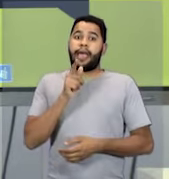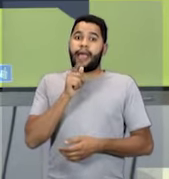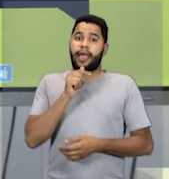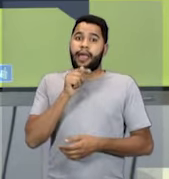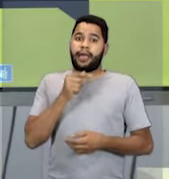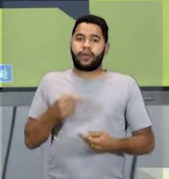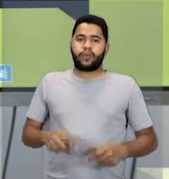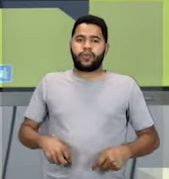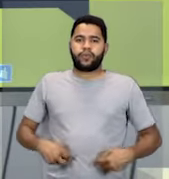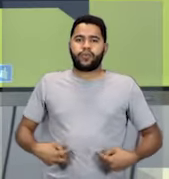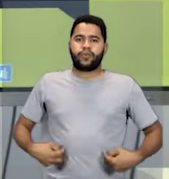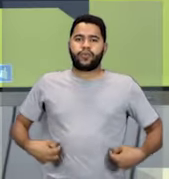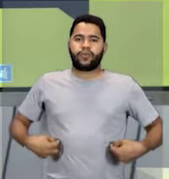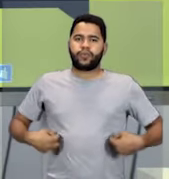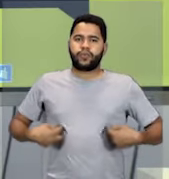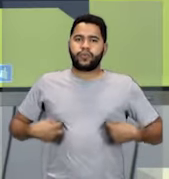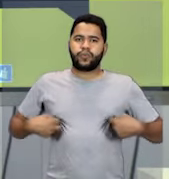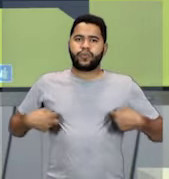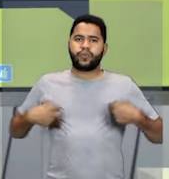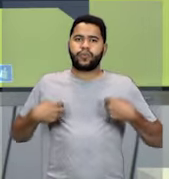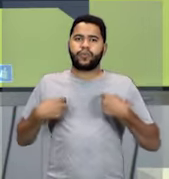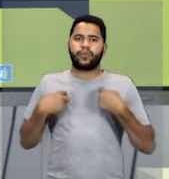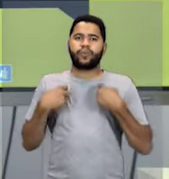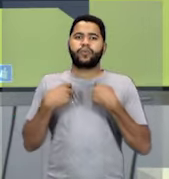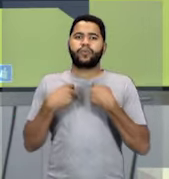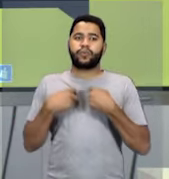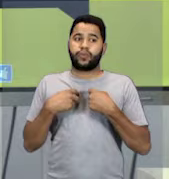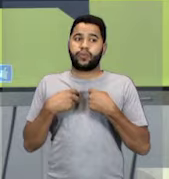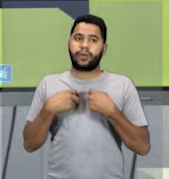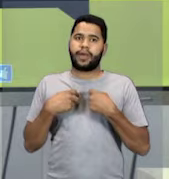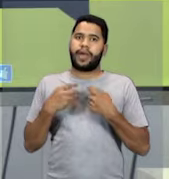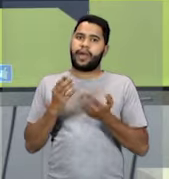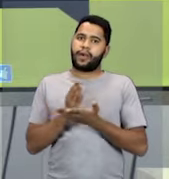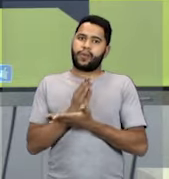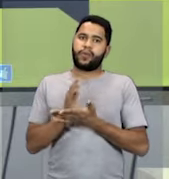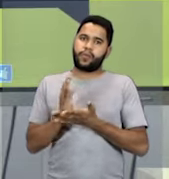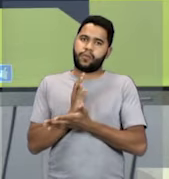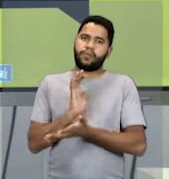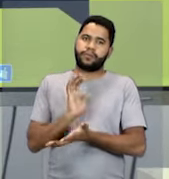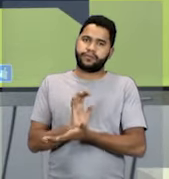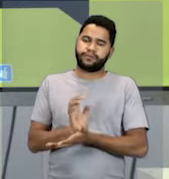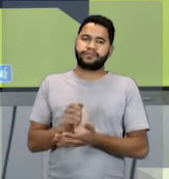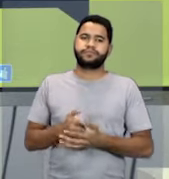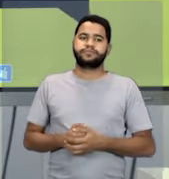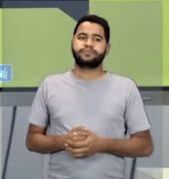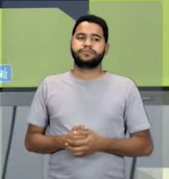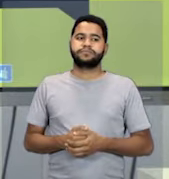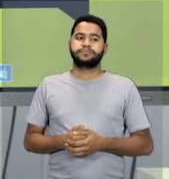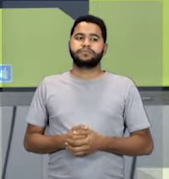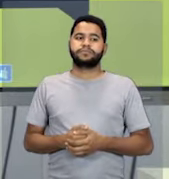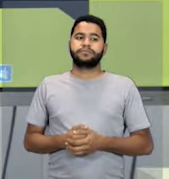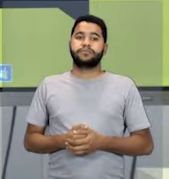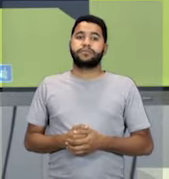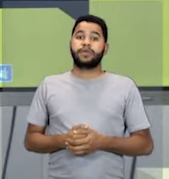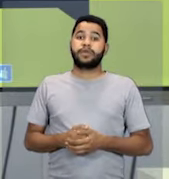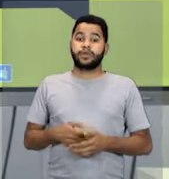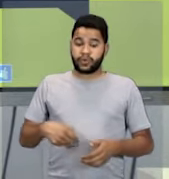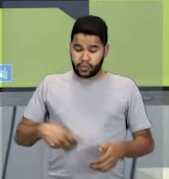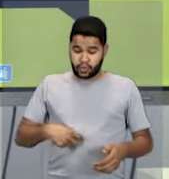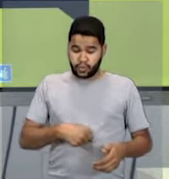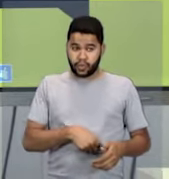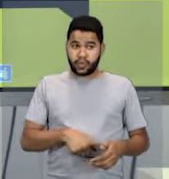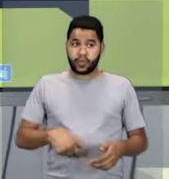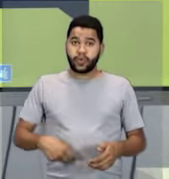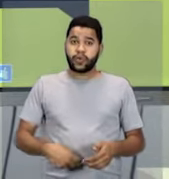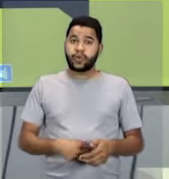para o organismo a água que estava nesse processo, parte dela, né, não toda. E no intestino grosso se